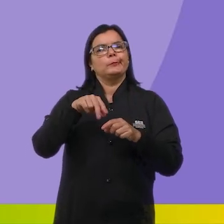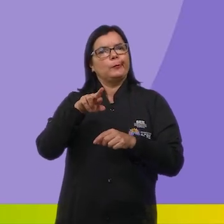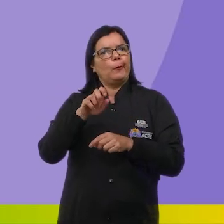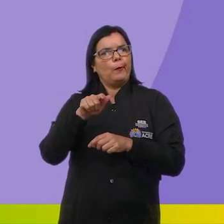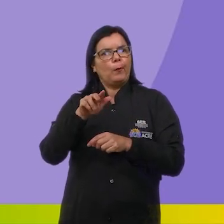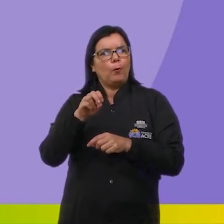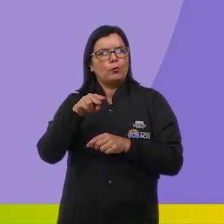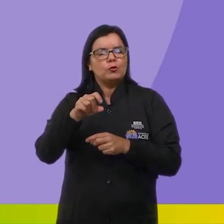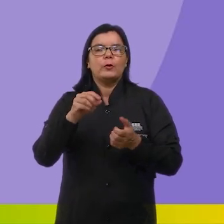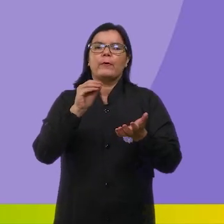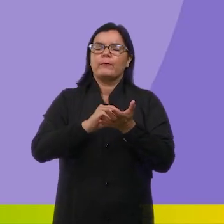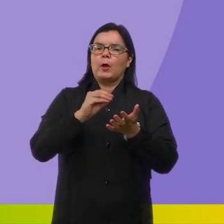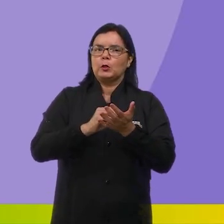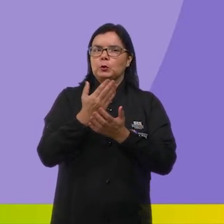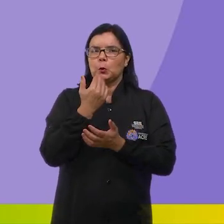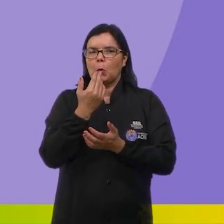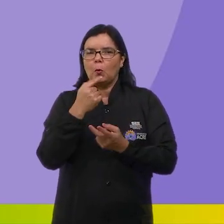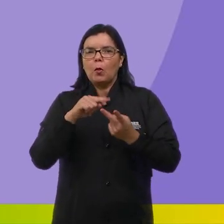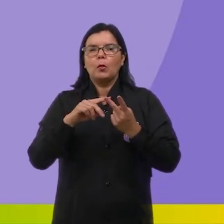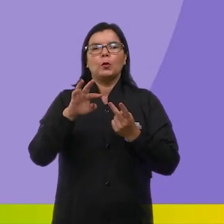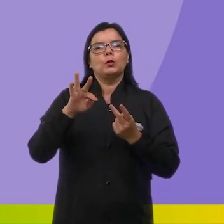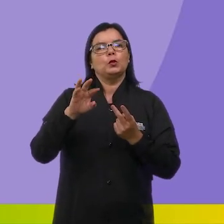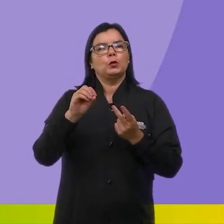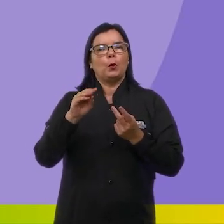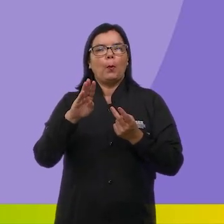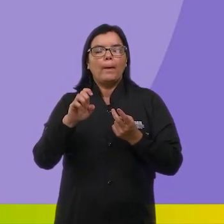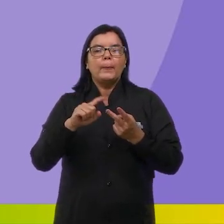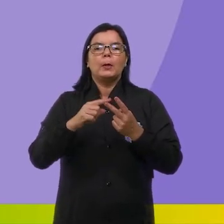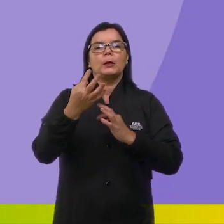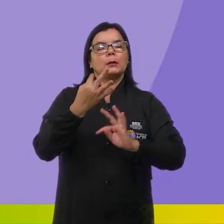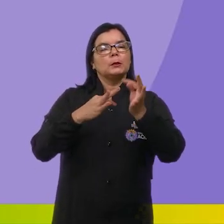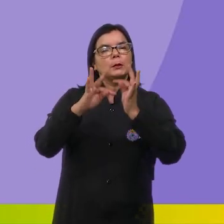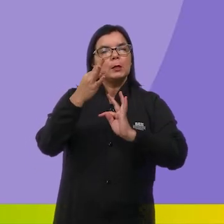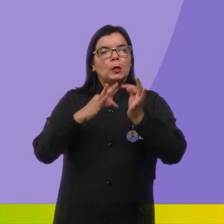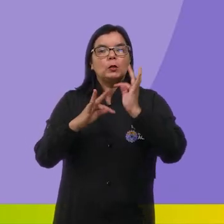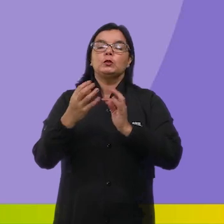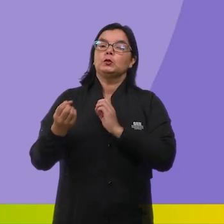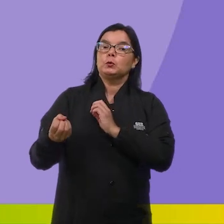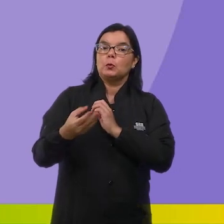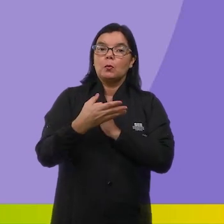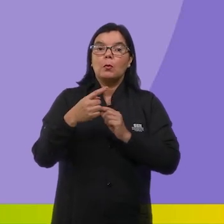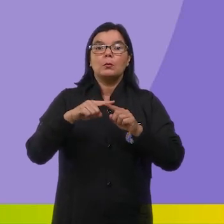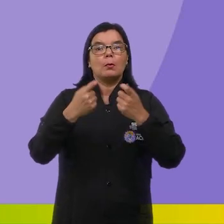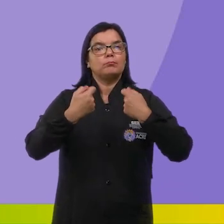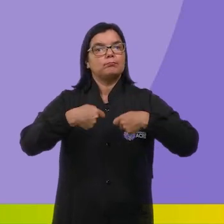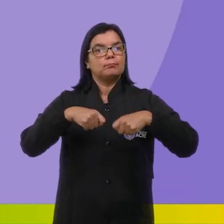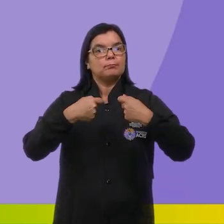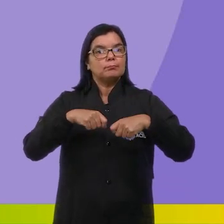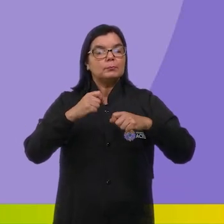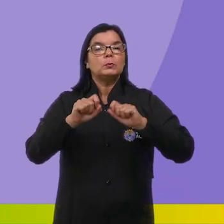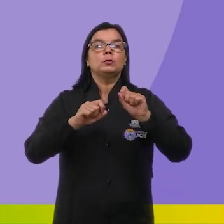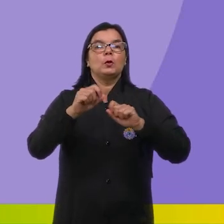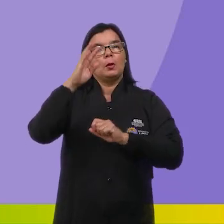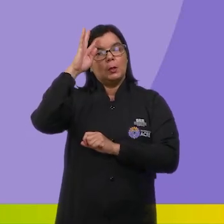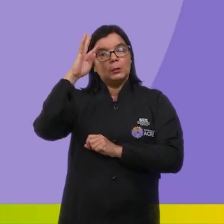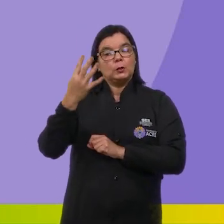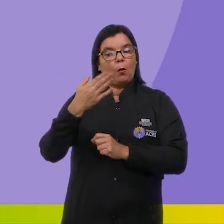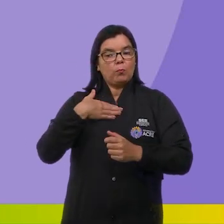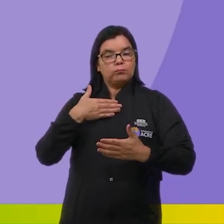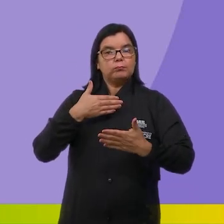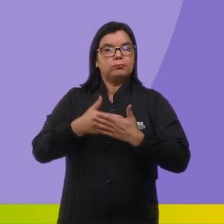distúrbios alimentares, doping e inovações tecnológicas, fornecendo informações precisas para decisões que